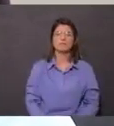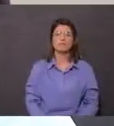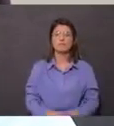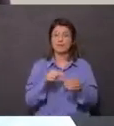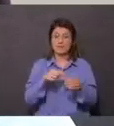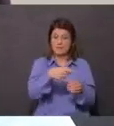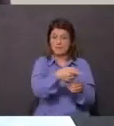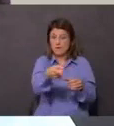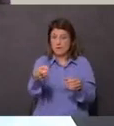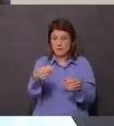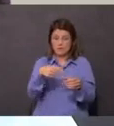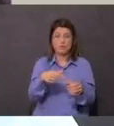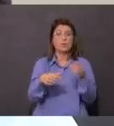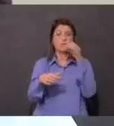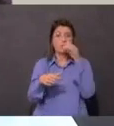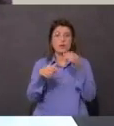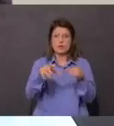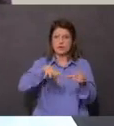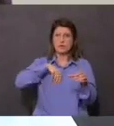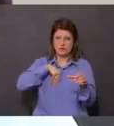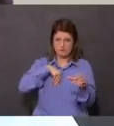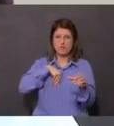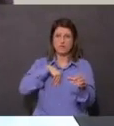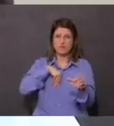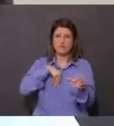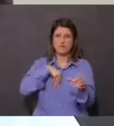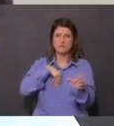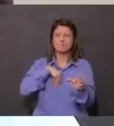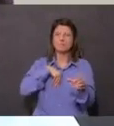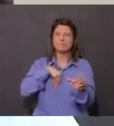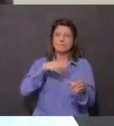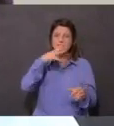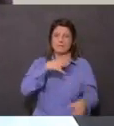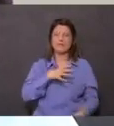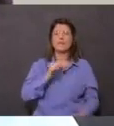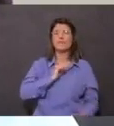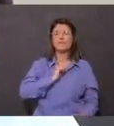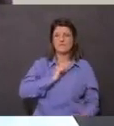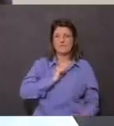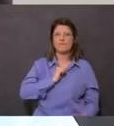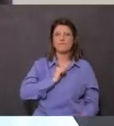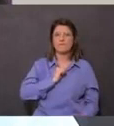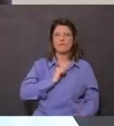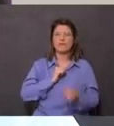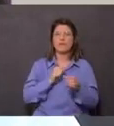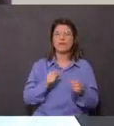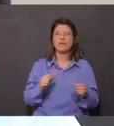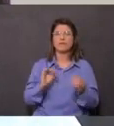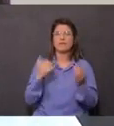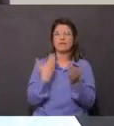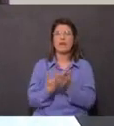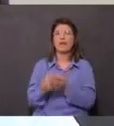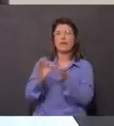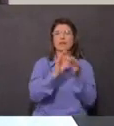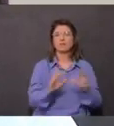Accipite et bibite ex eo omnes, hic est enim calix sanguinis